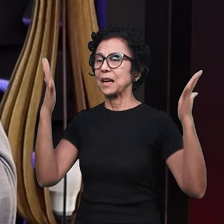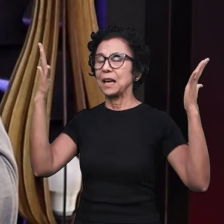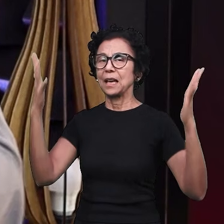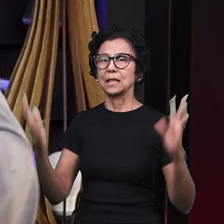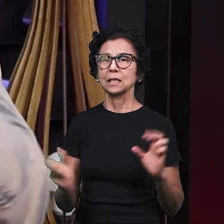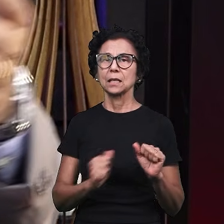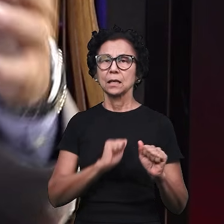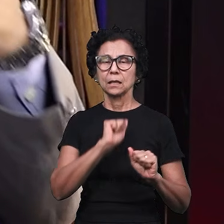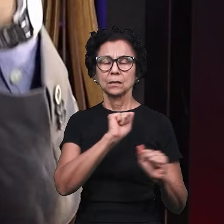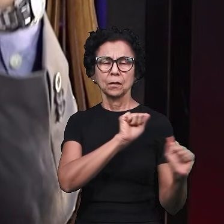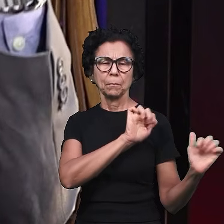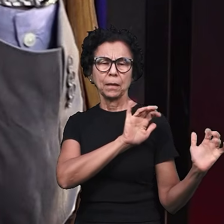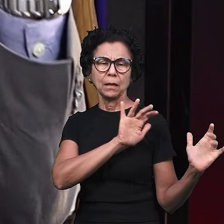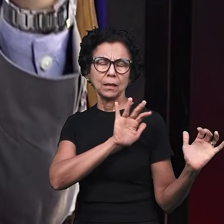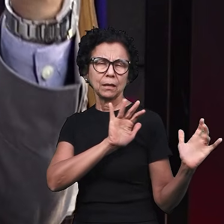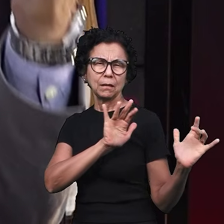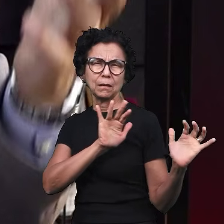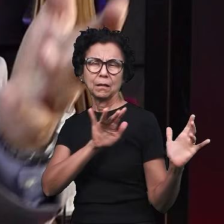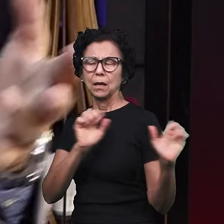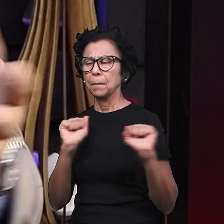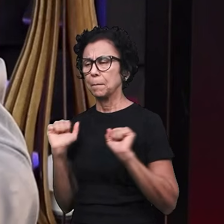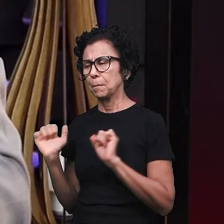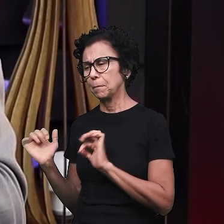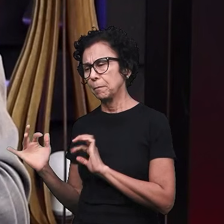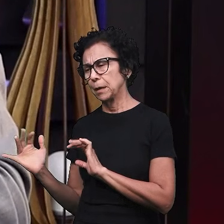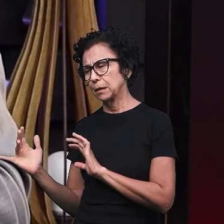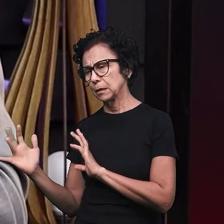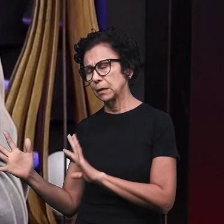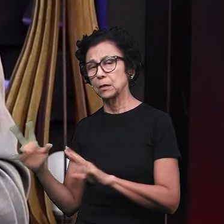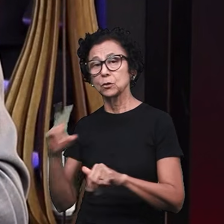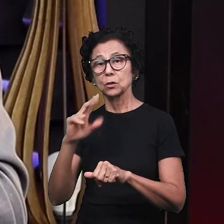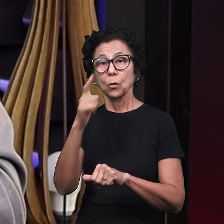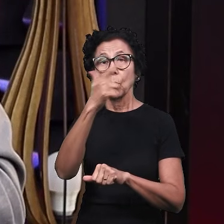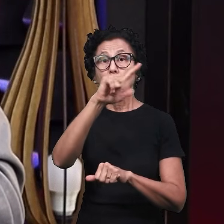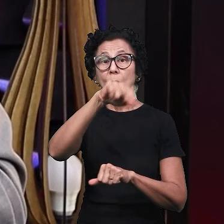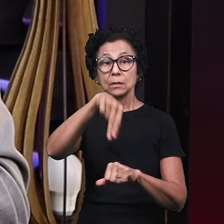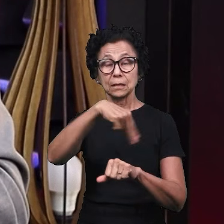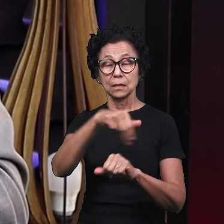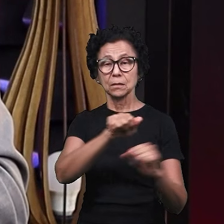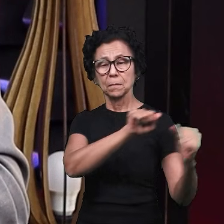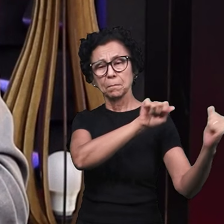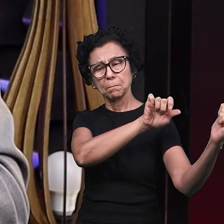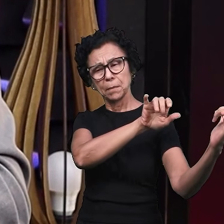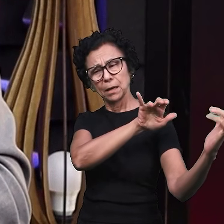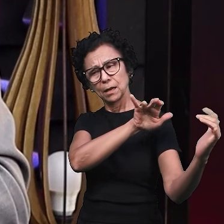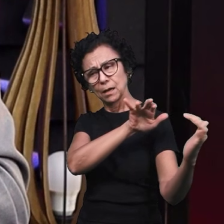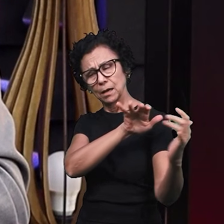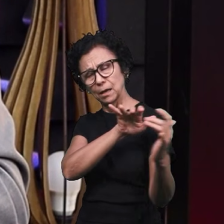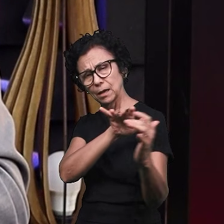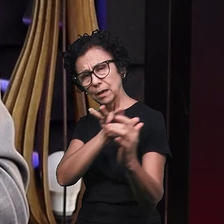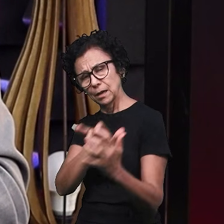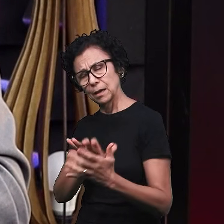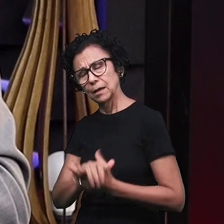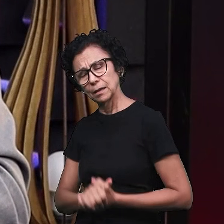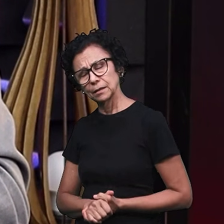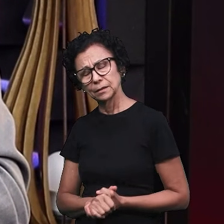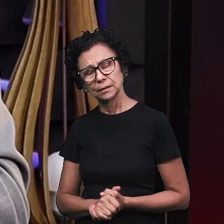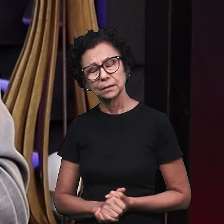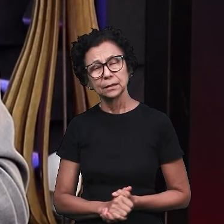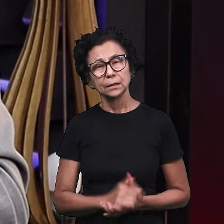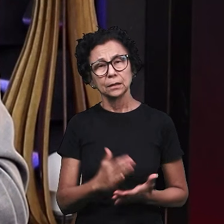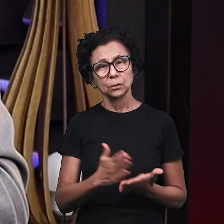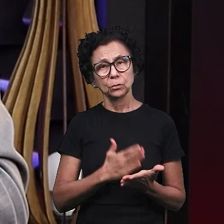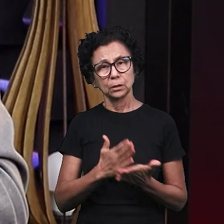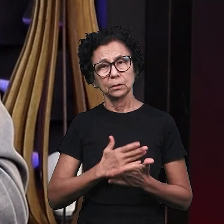Páscoa, as pessoas vinham das aldeias, vinham até de outras nações, né? Nós vamos ver isso também em